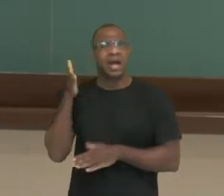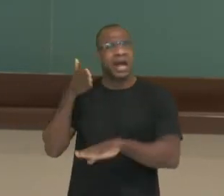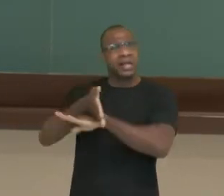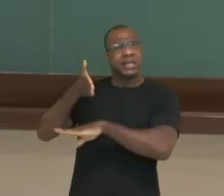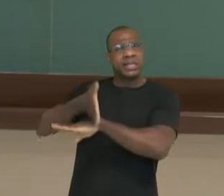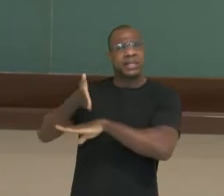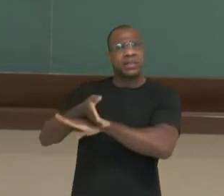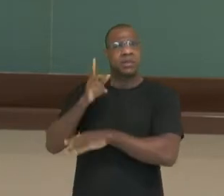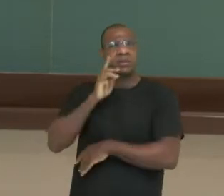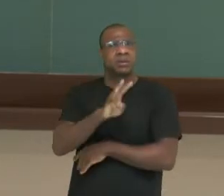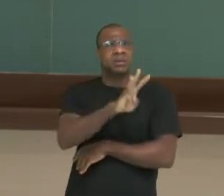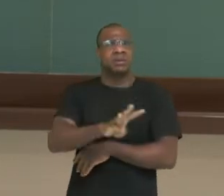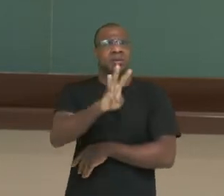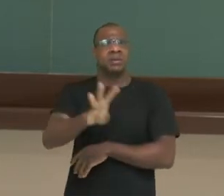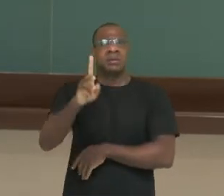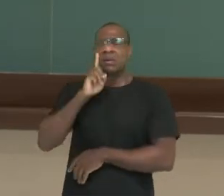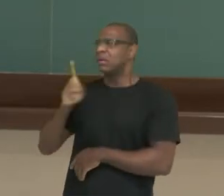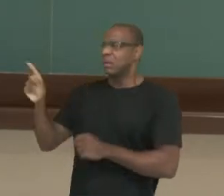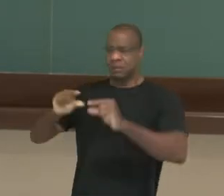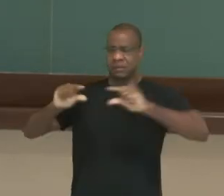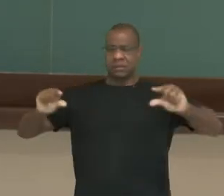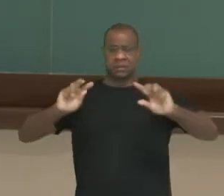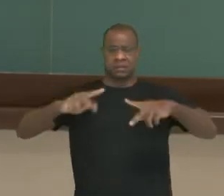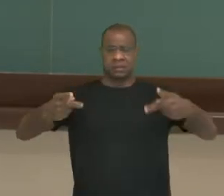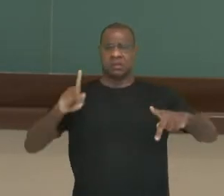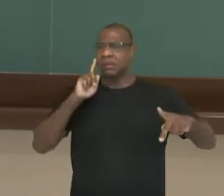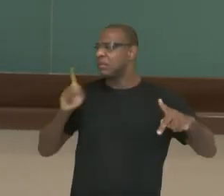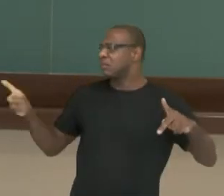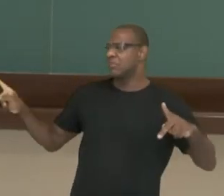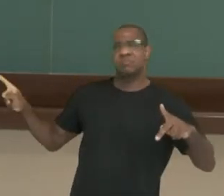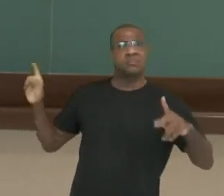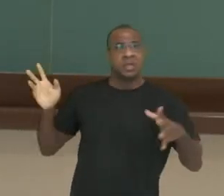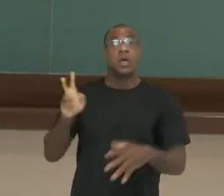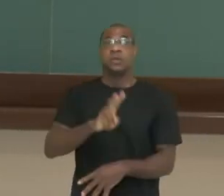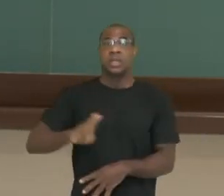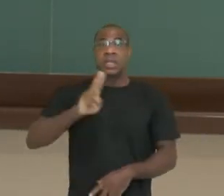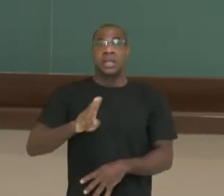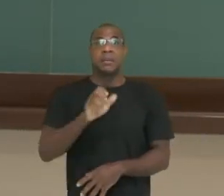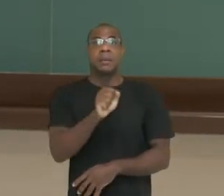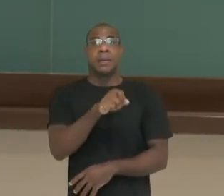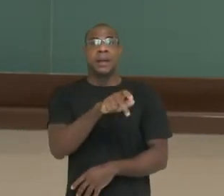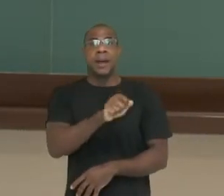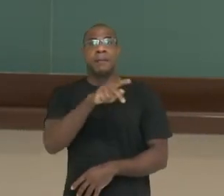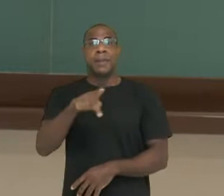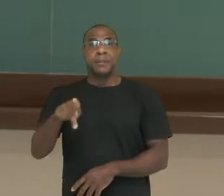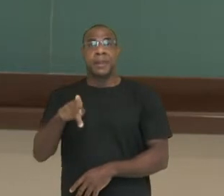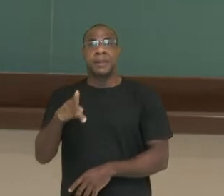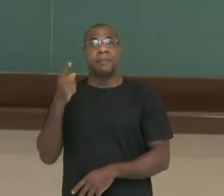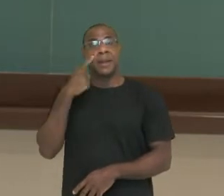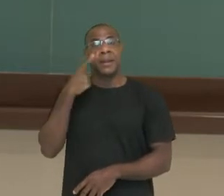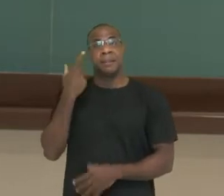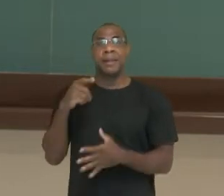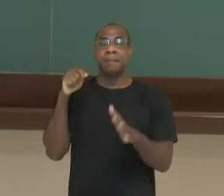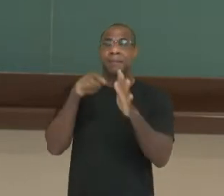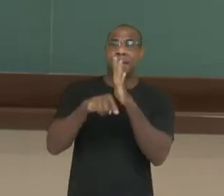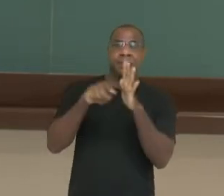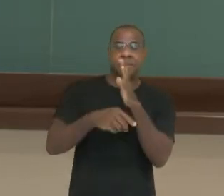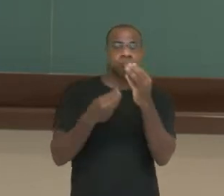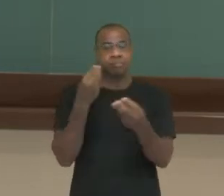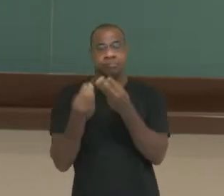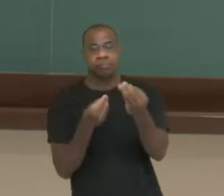o mentimente.com? Utilizaremos esse aplicativo para levantar hipóteses sobre algumas